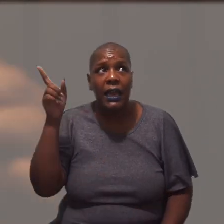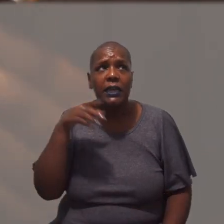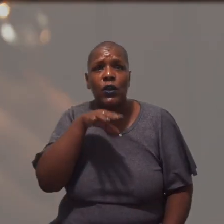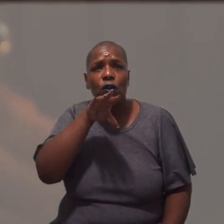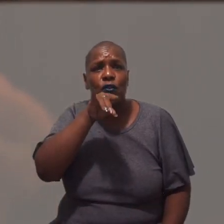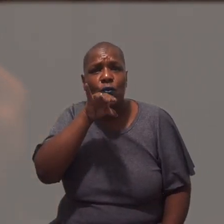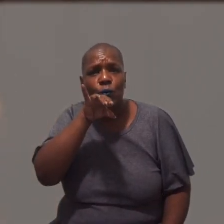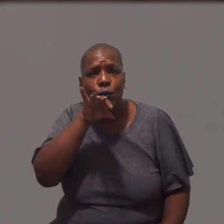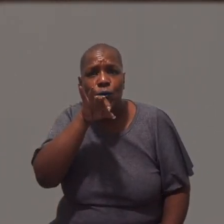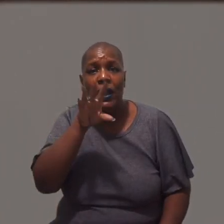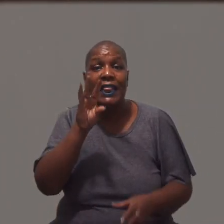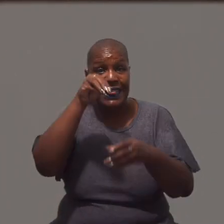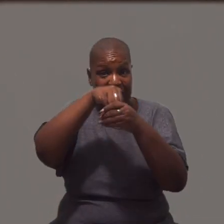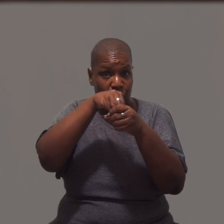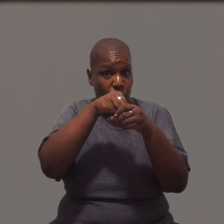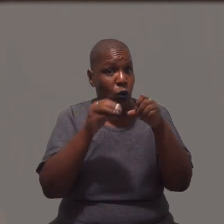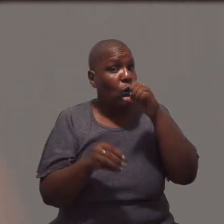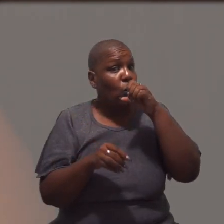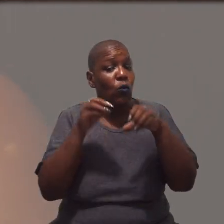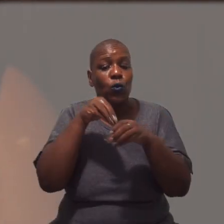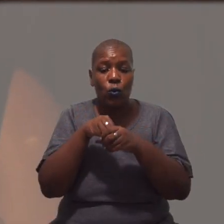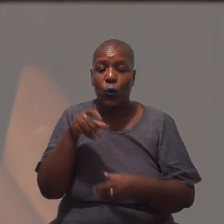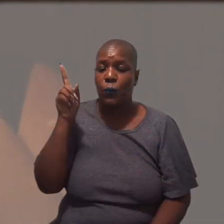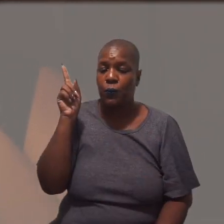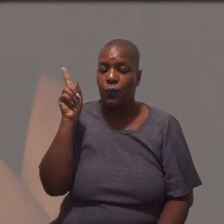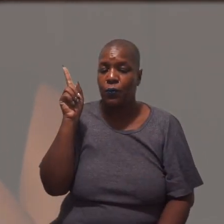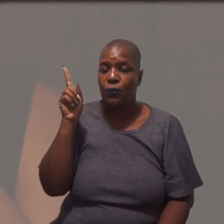Você produz essa vibração dentro do bocal.